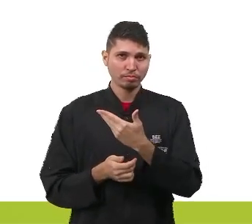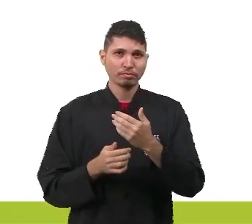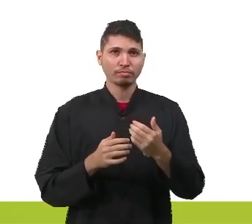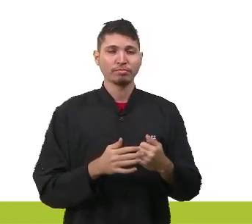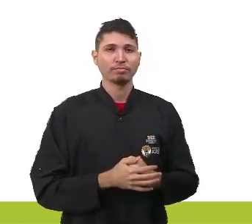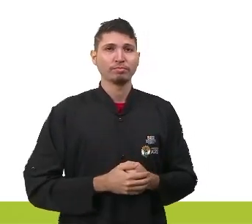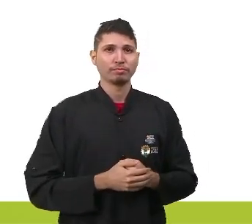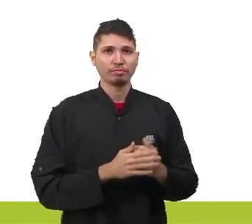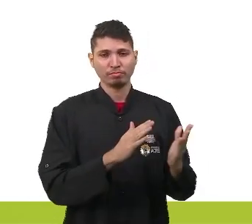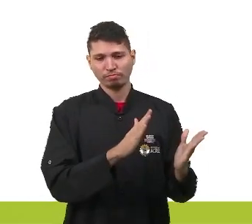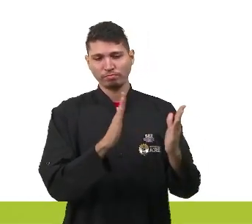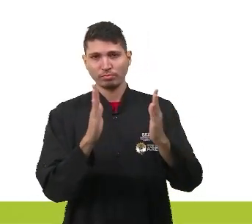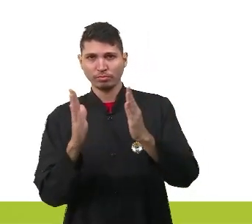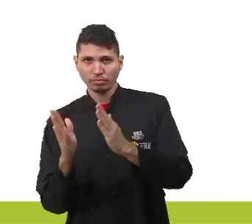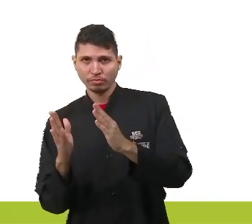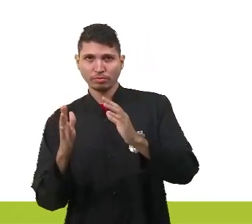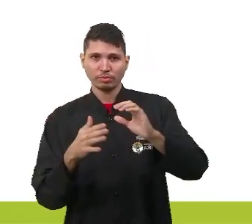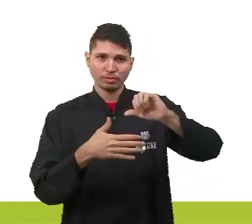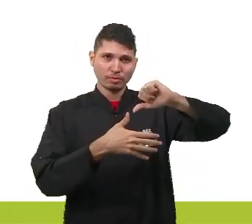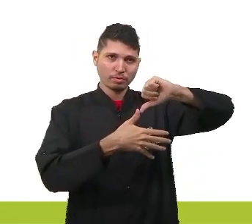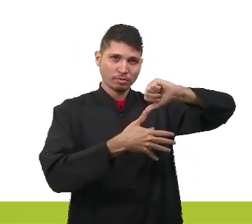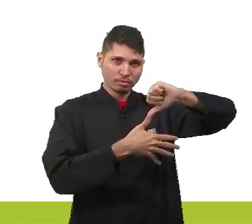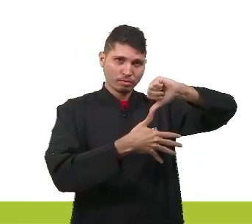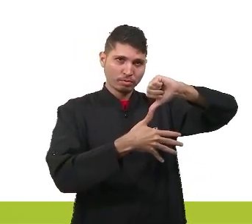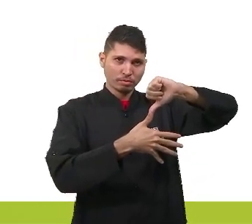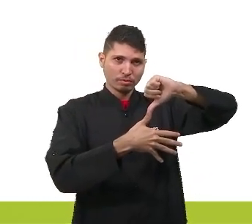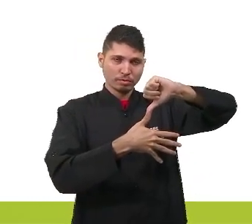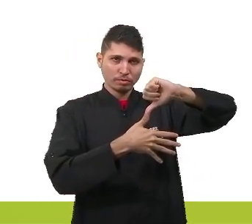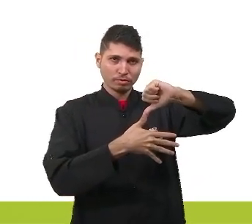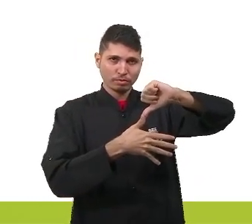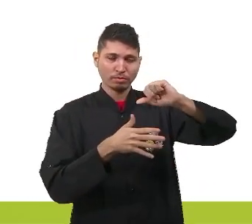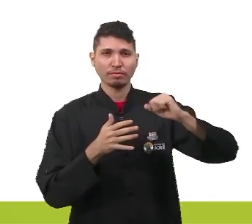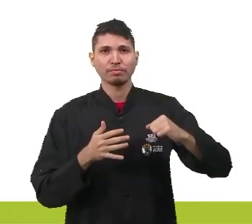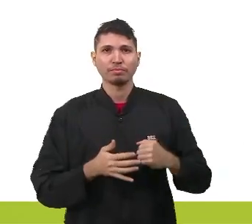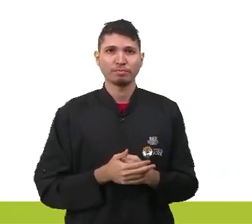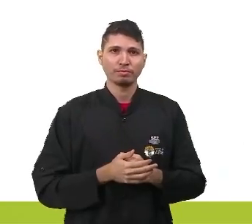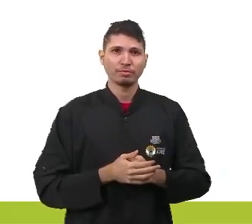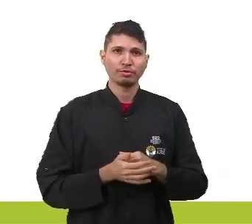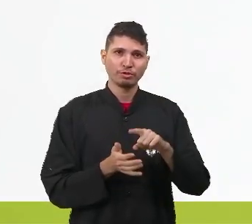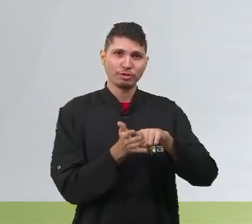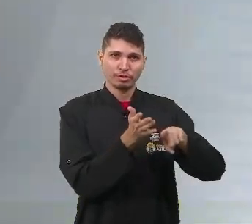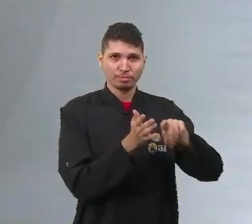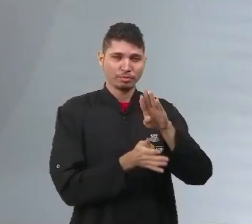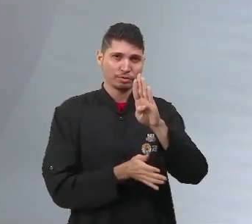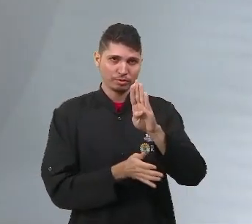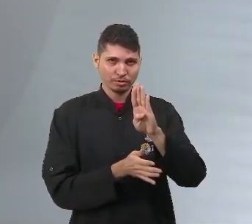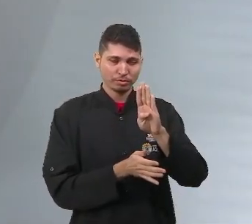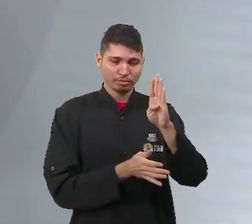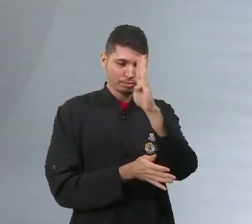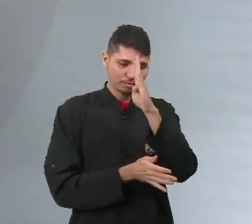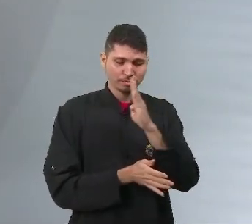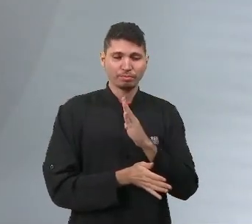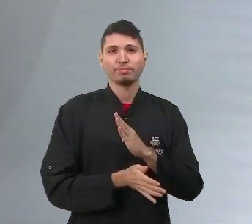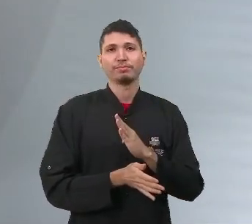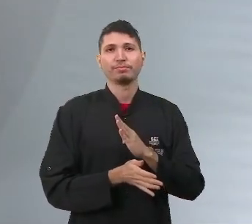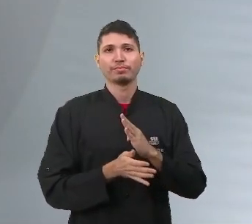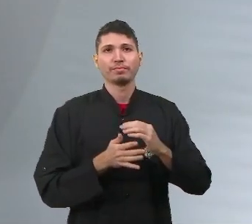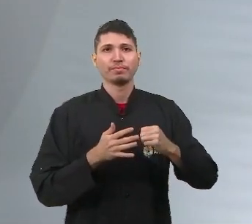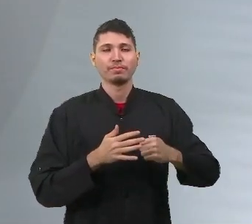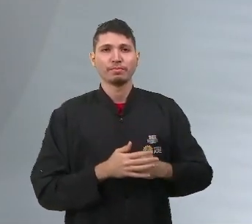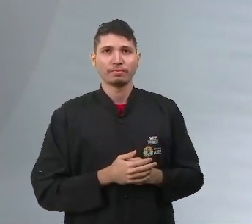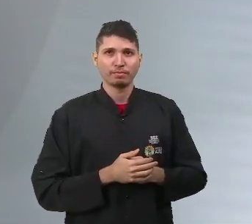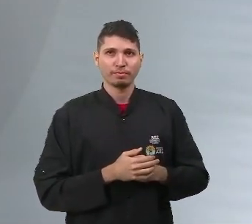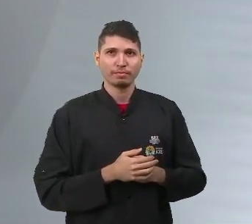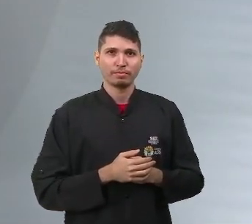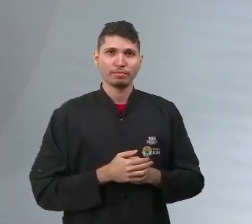tempo toda essa região da América do Sul, com exceção do Brasil. Tá? Então, o colonialismo é um fato muito marcante do século